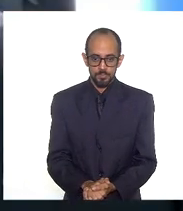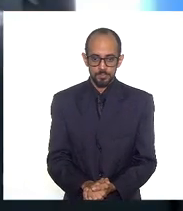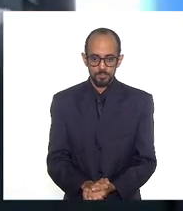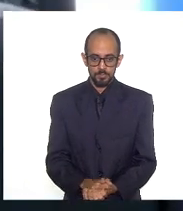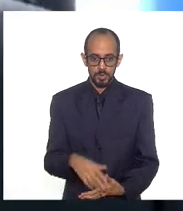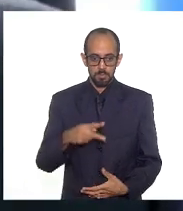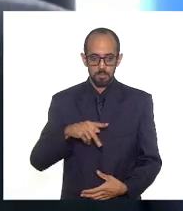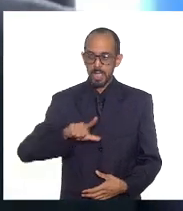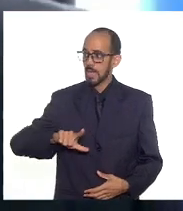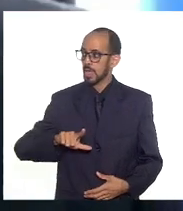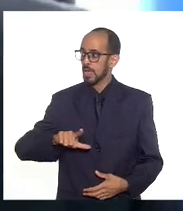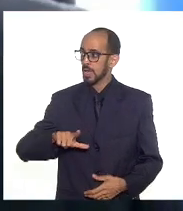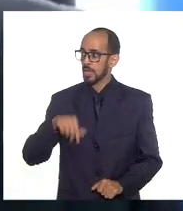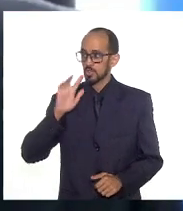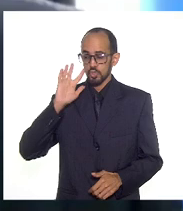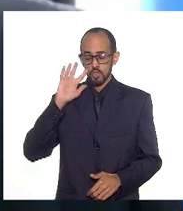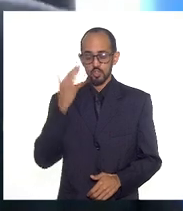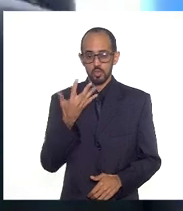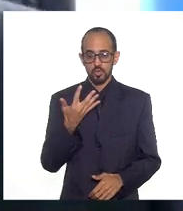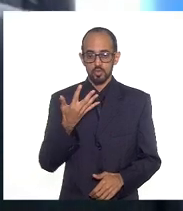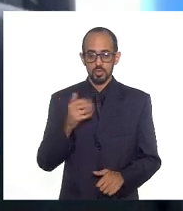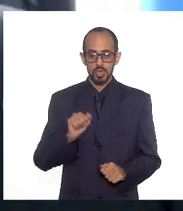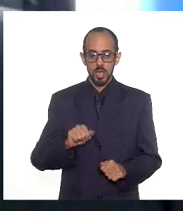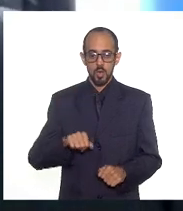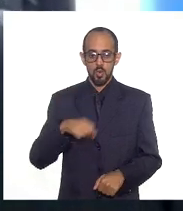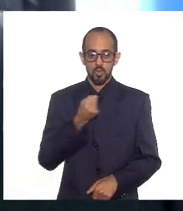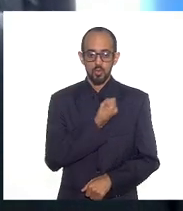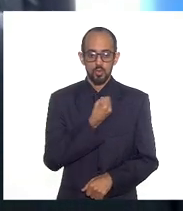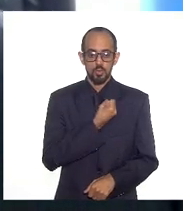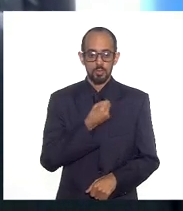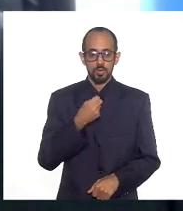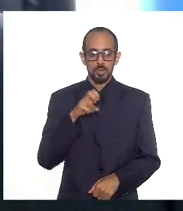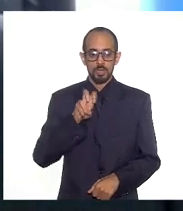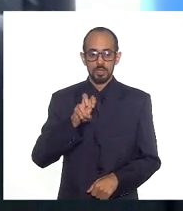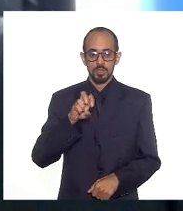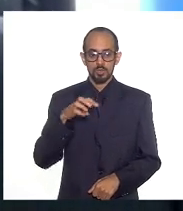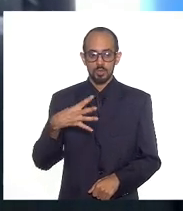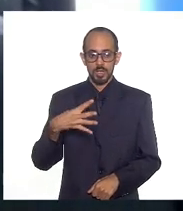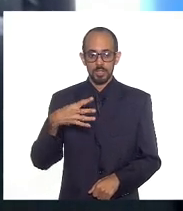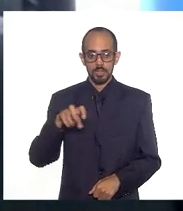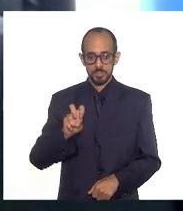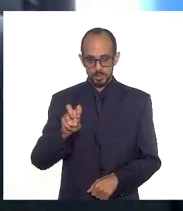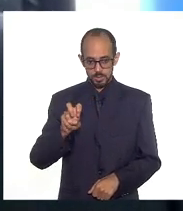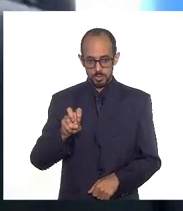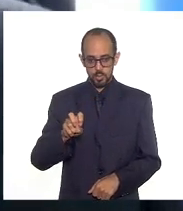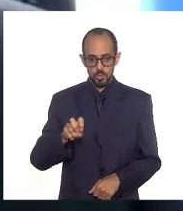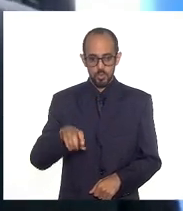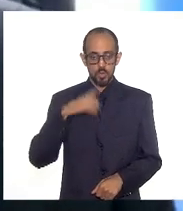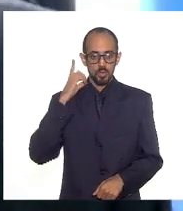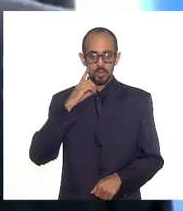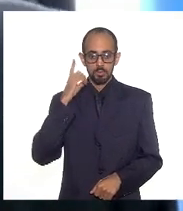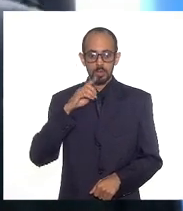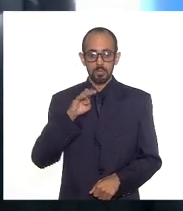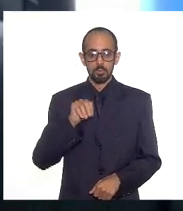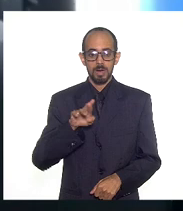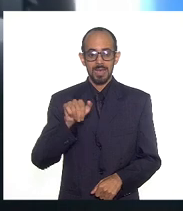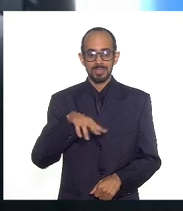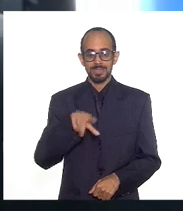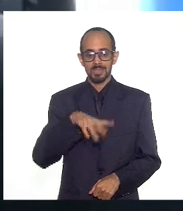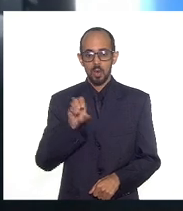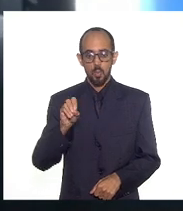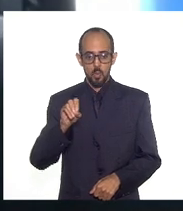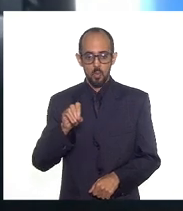Projeto de lei, projeto de resolução número 545 de 21, de autoria do deputado Brazão, que